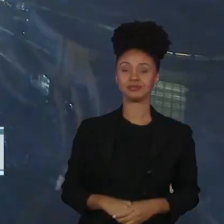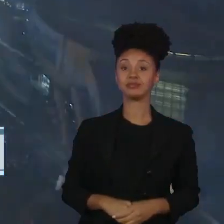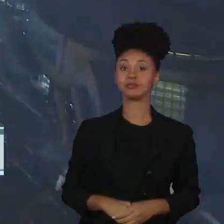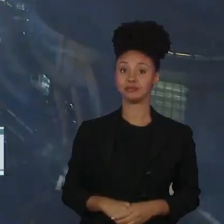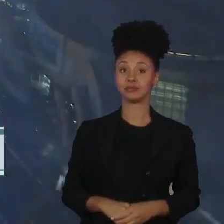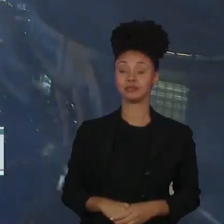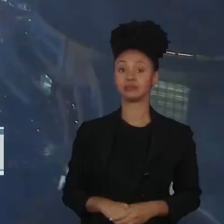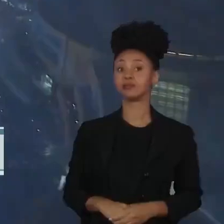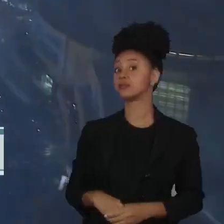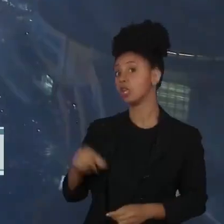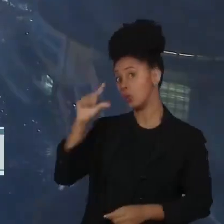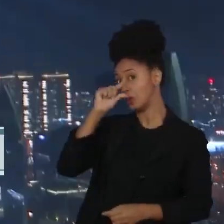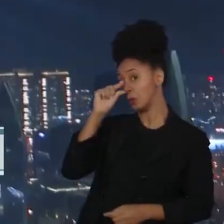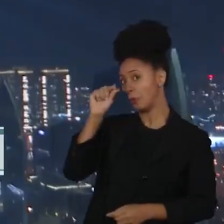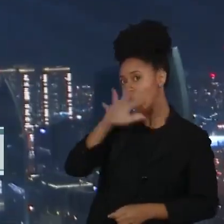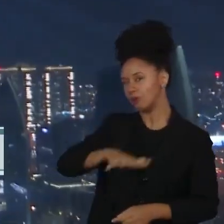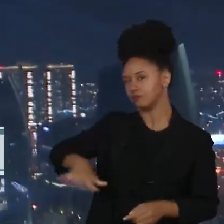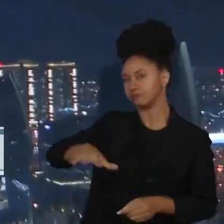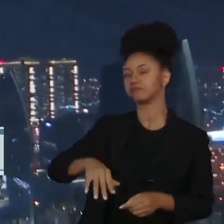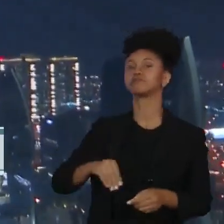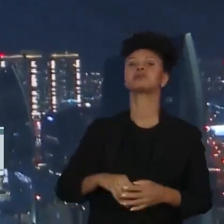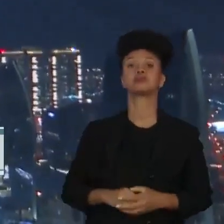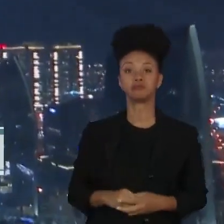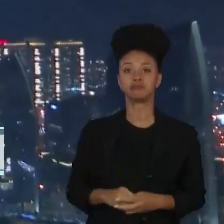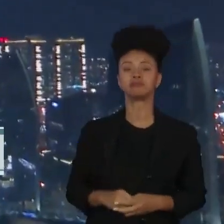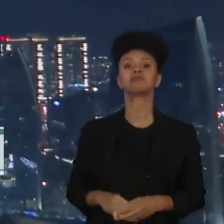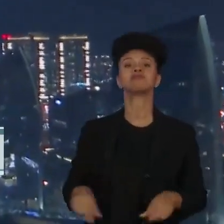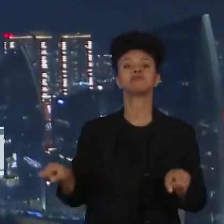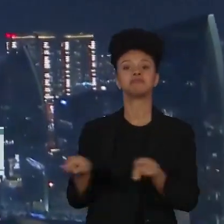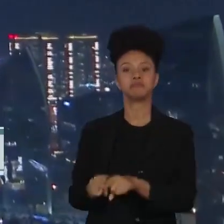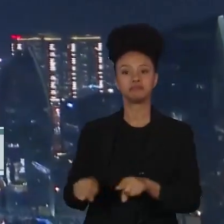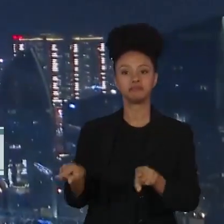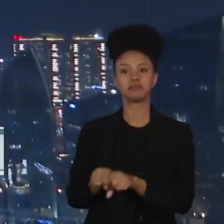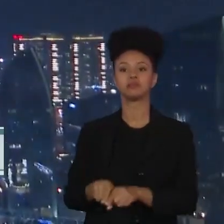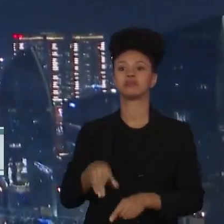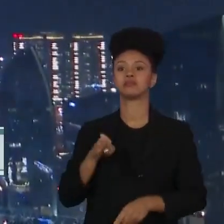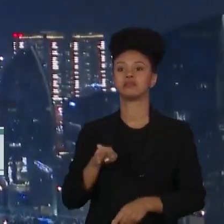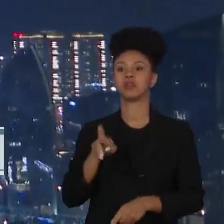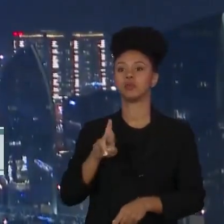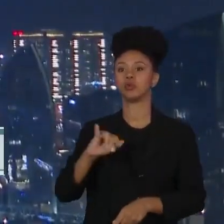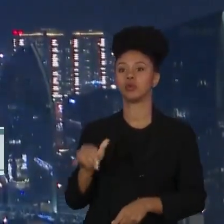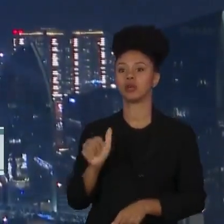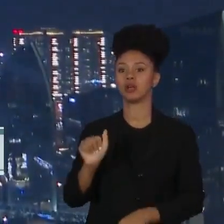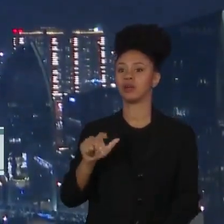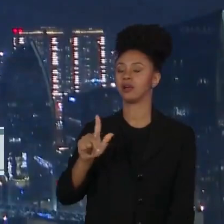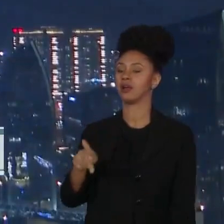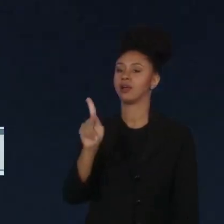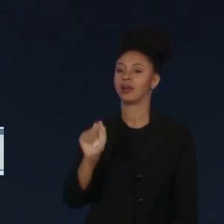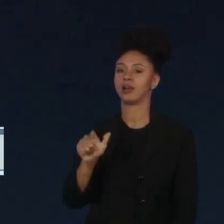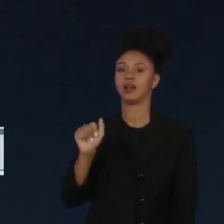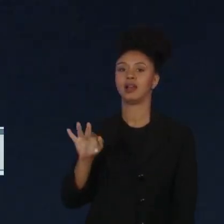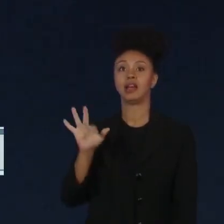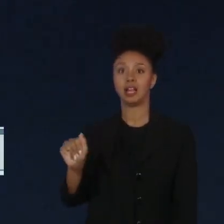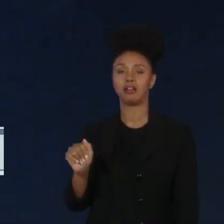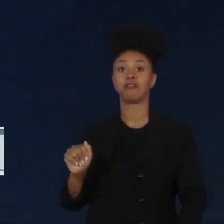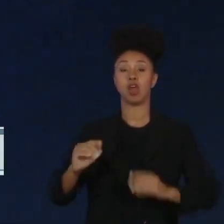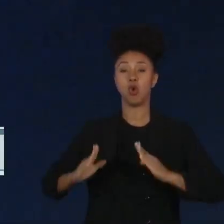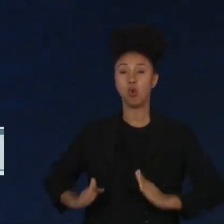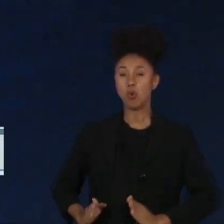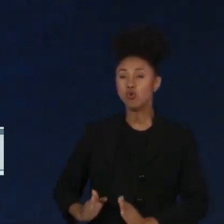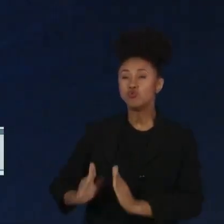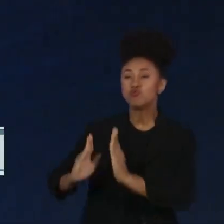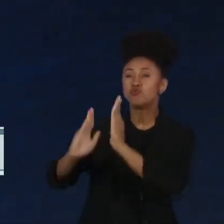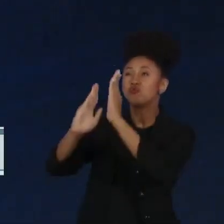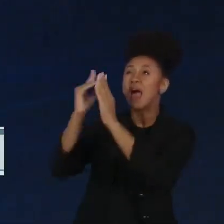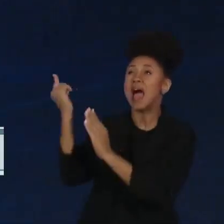Em Dubai, nos Emirados Árabes, o Burj Khalifa, o prédio mais alto do mundo, com 160 andares,